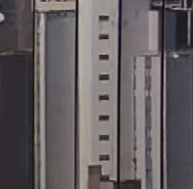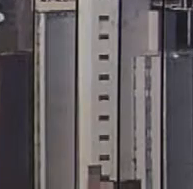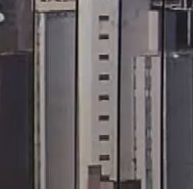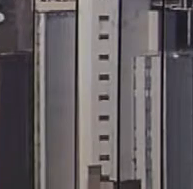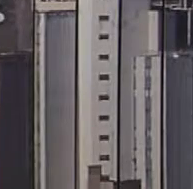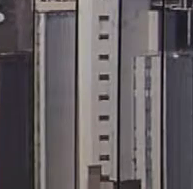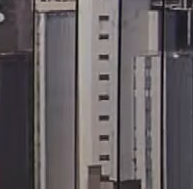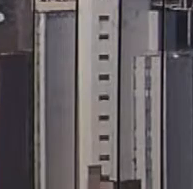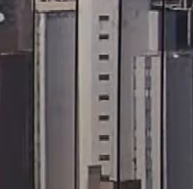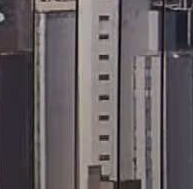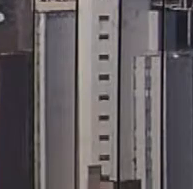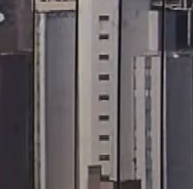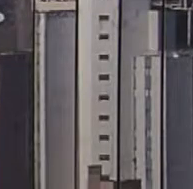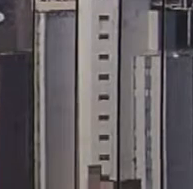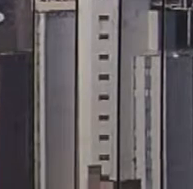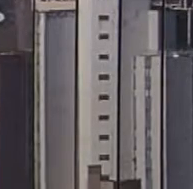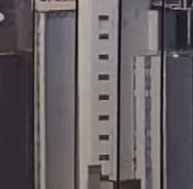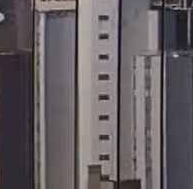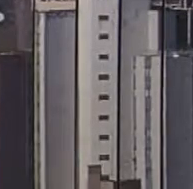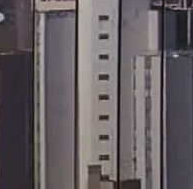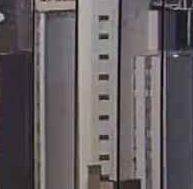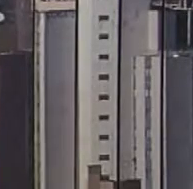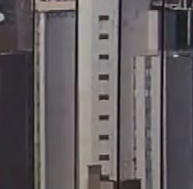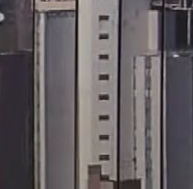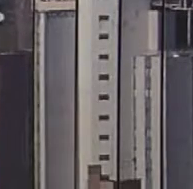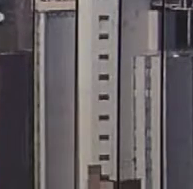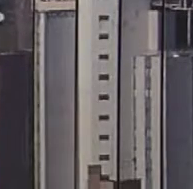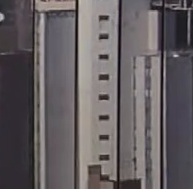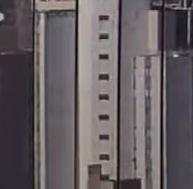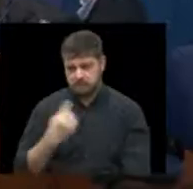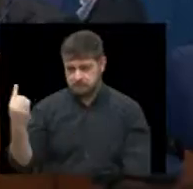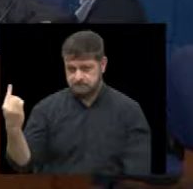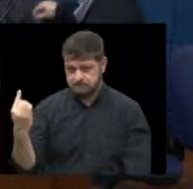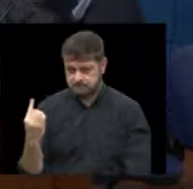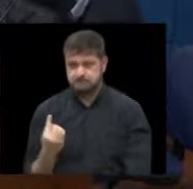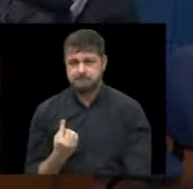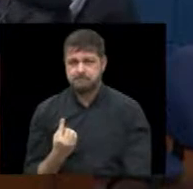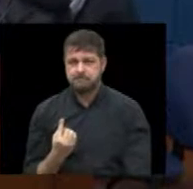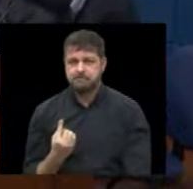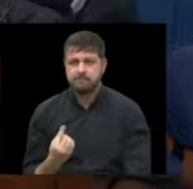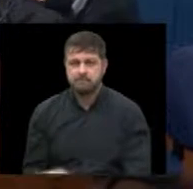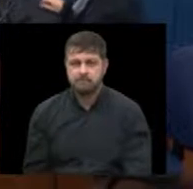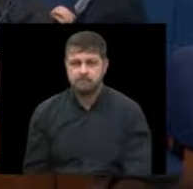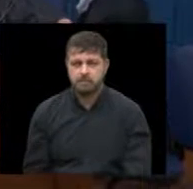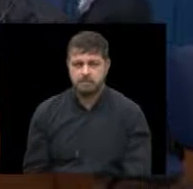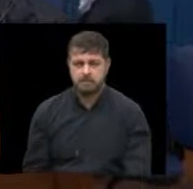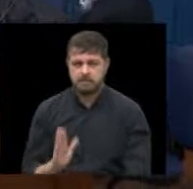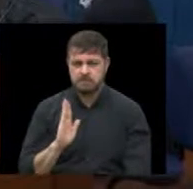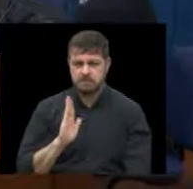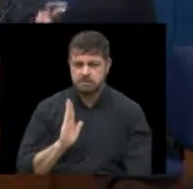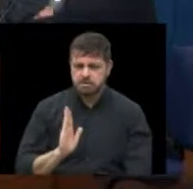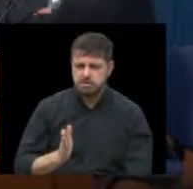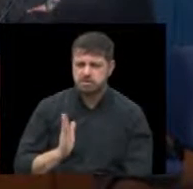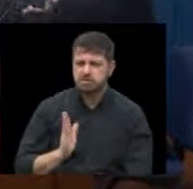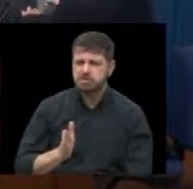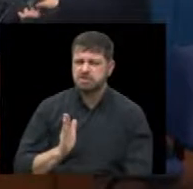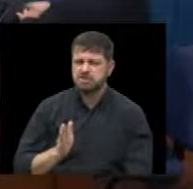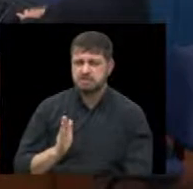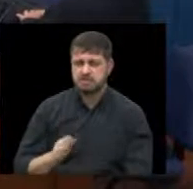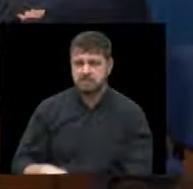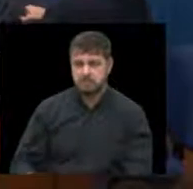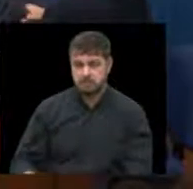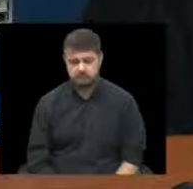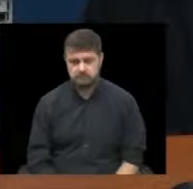Quarta-feira, véspera de feriado, vamos aos destaques desta segunda edição. Comissão das Pessoas com Deficiência discute mercado de